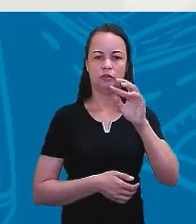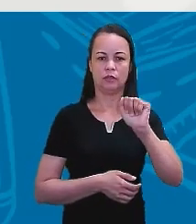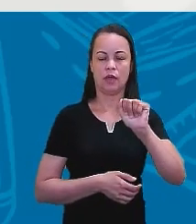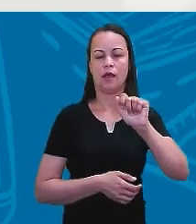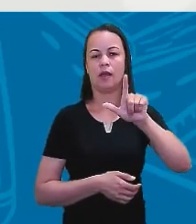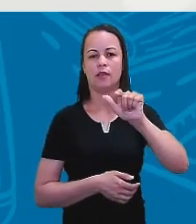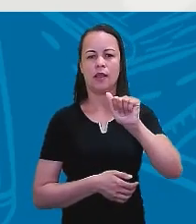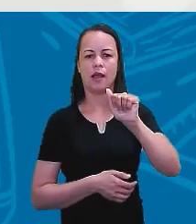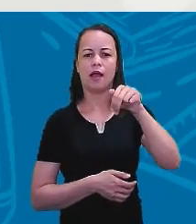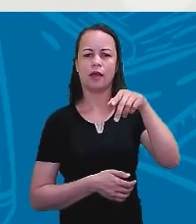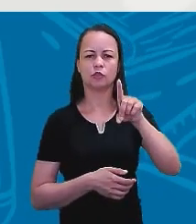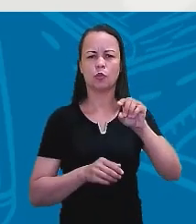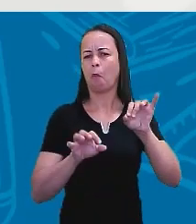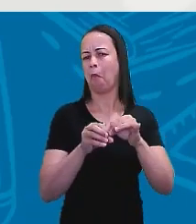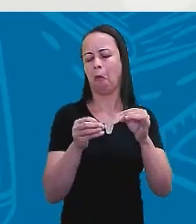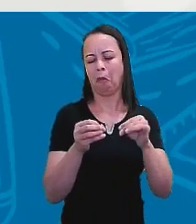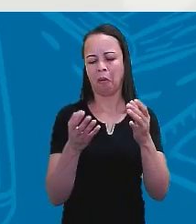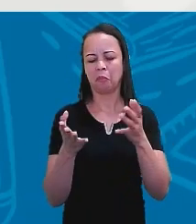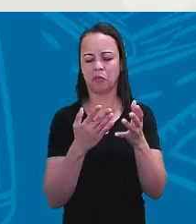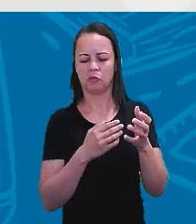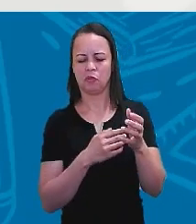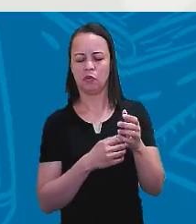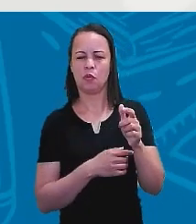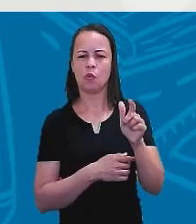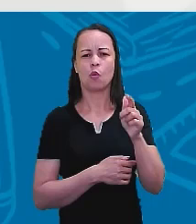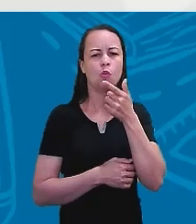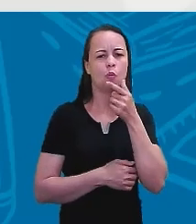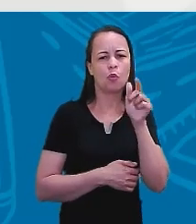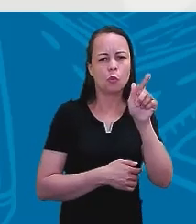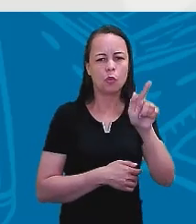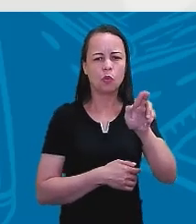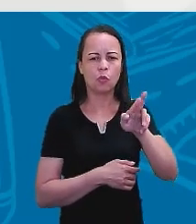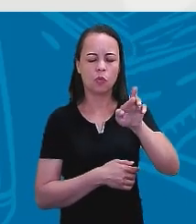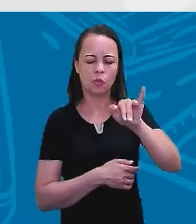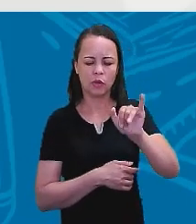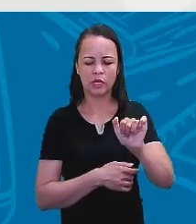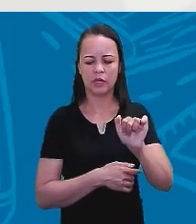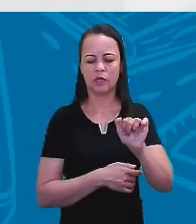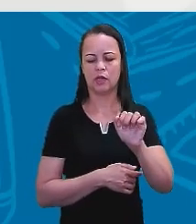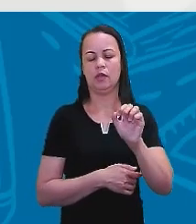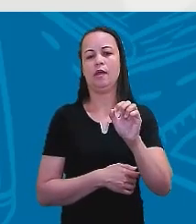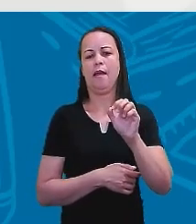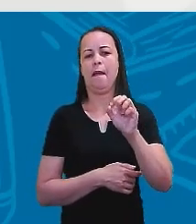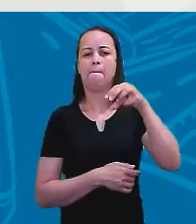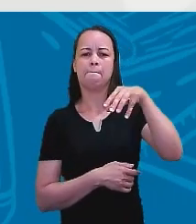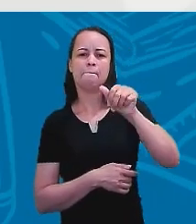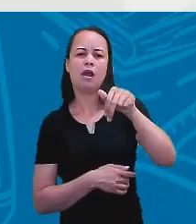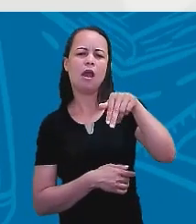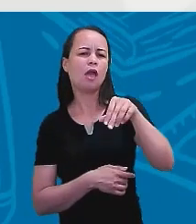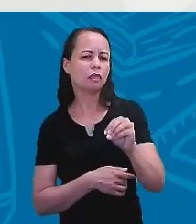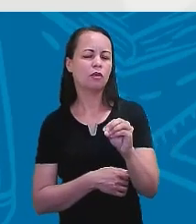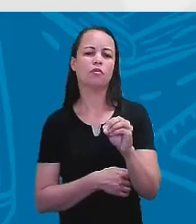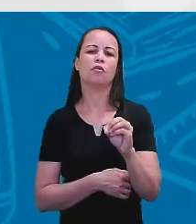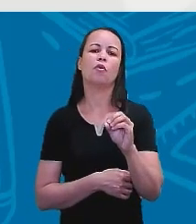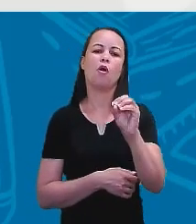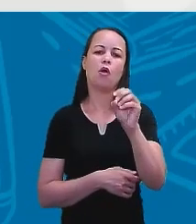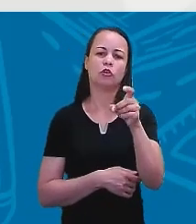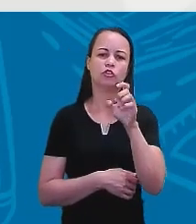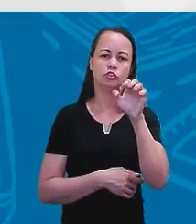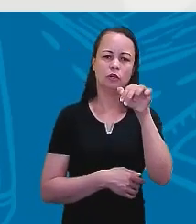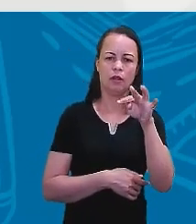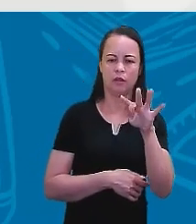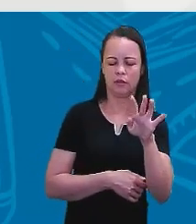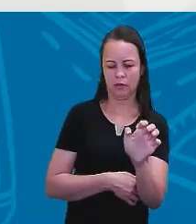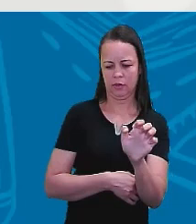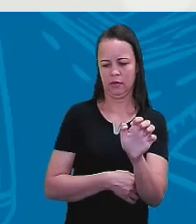guri, mano, oxente, uai. O que é isso? O que é isso tem a ver com a